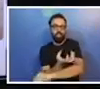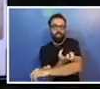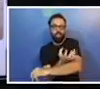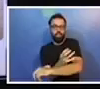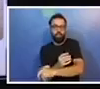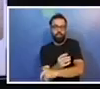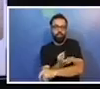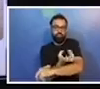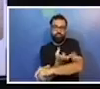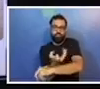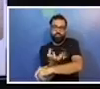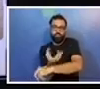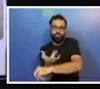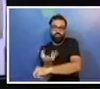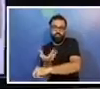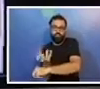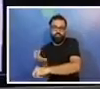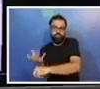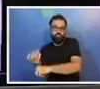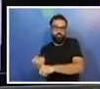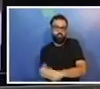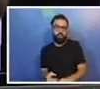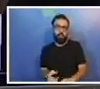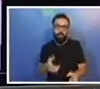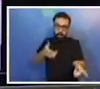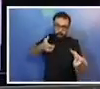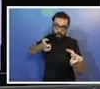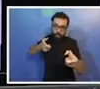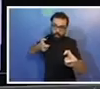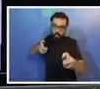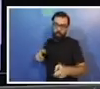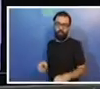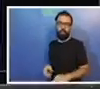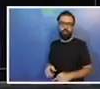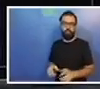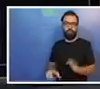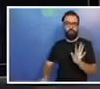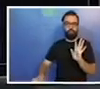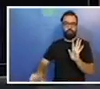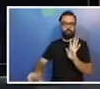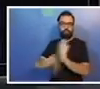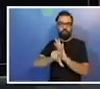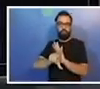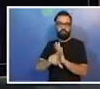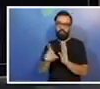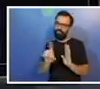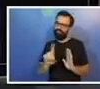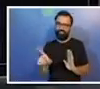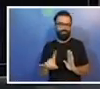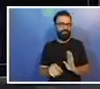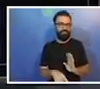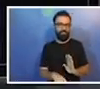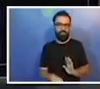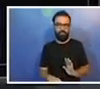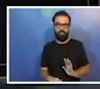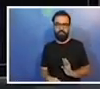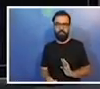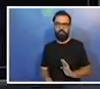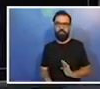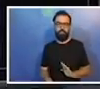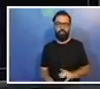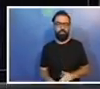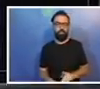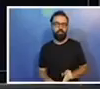homem caça ilegalmente, acabando com o alimento natural de alguns animais